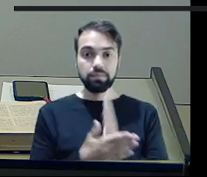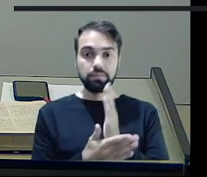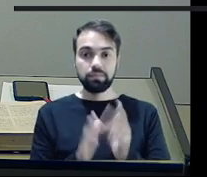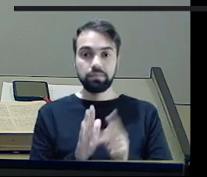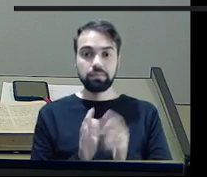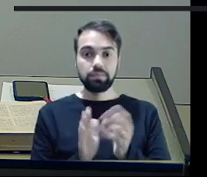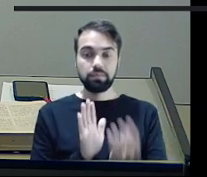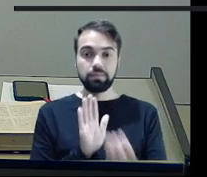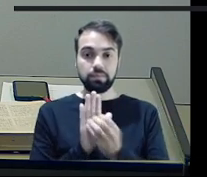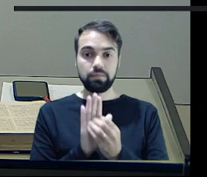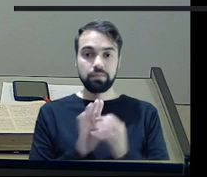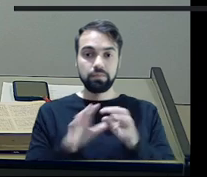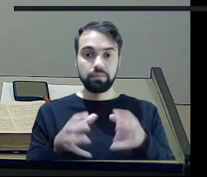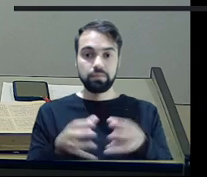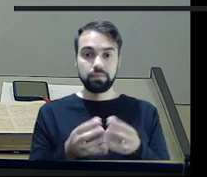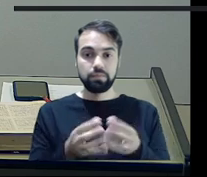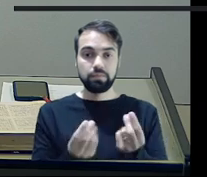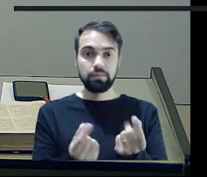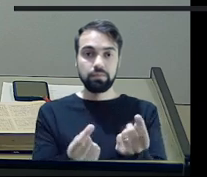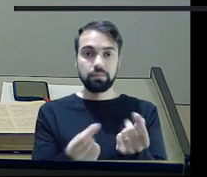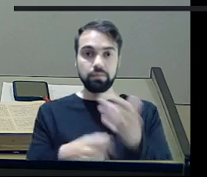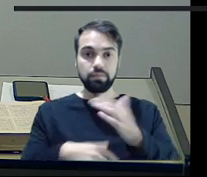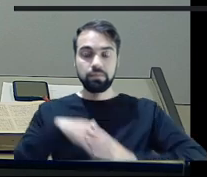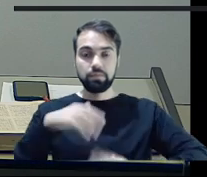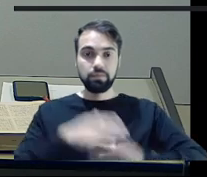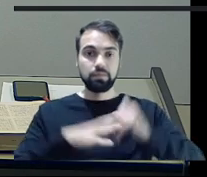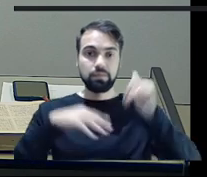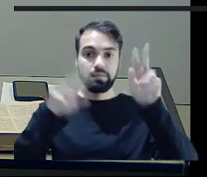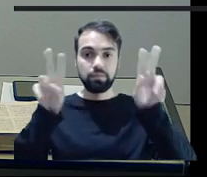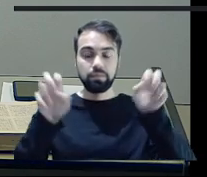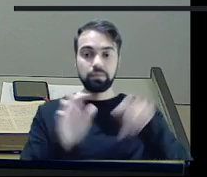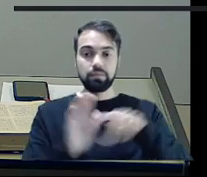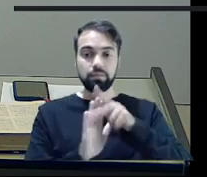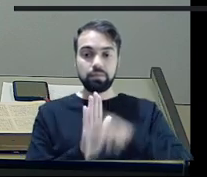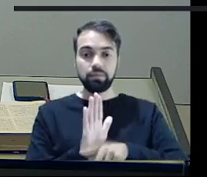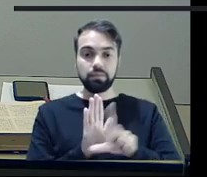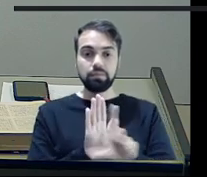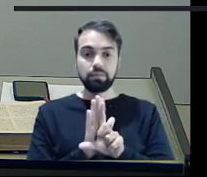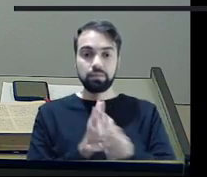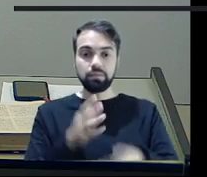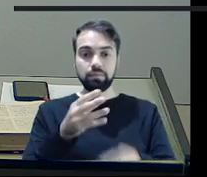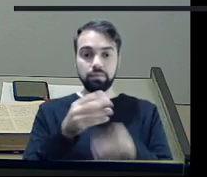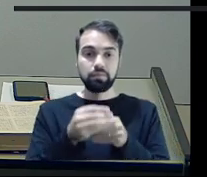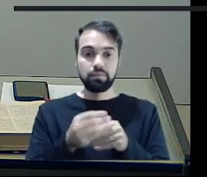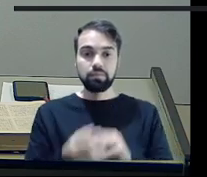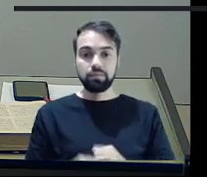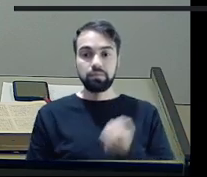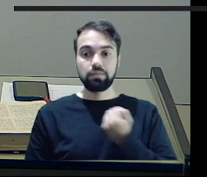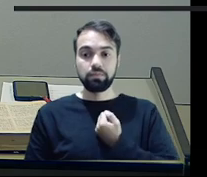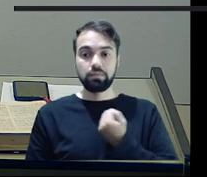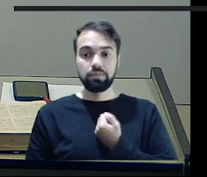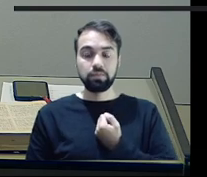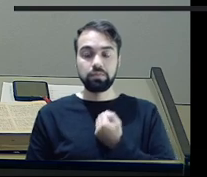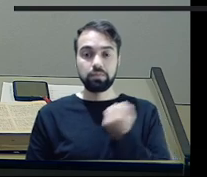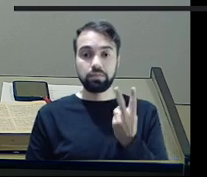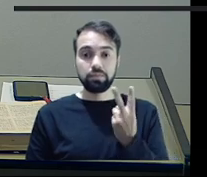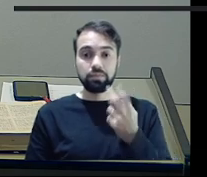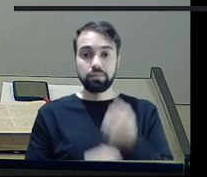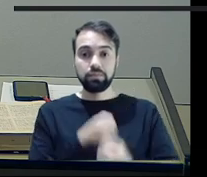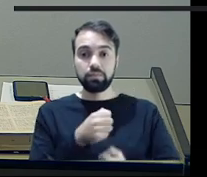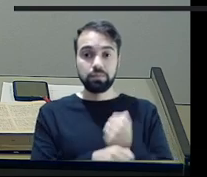da Comissão Permanente Competente sobre o Projeto de Lei Complementar de número 2 de